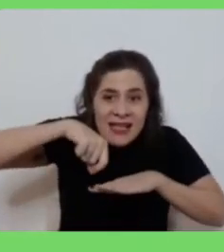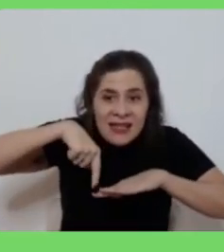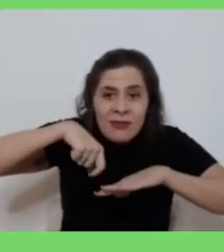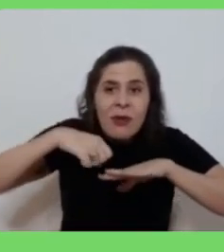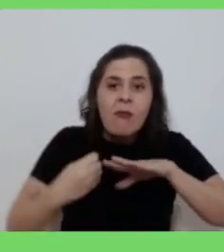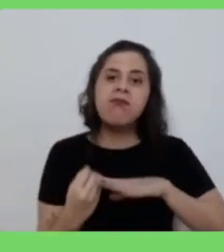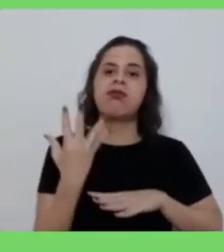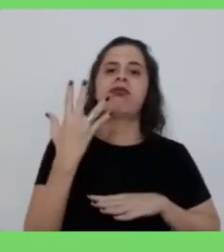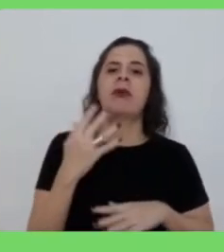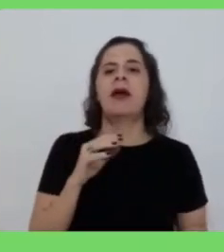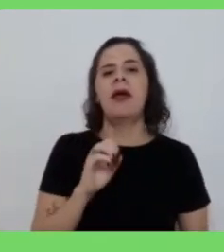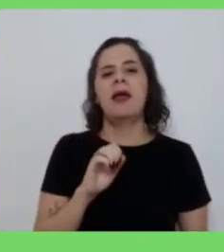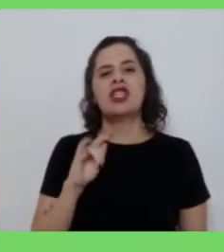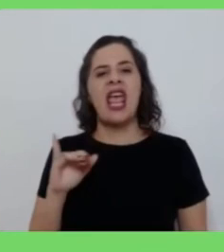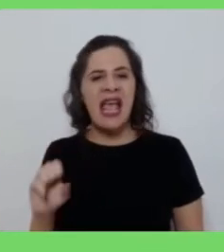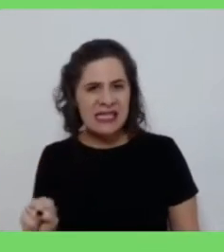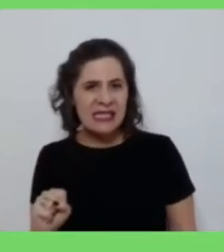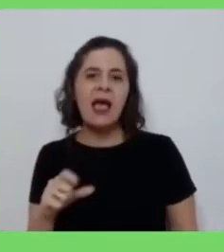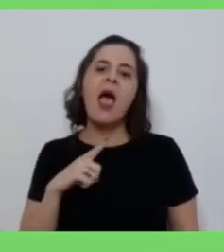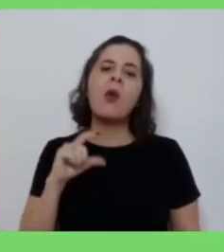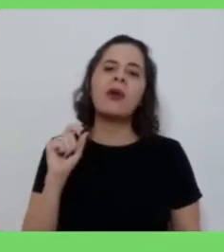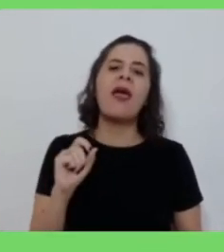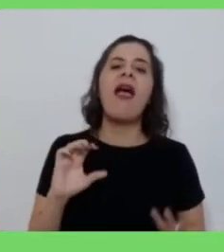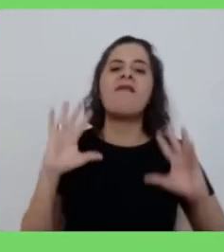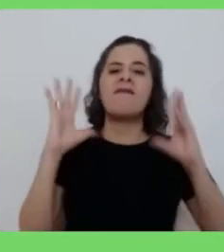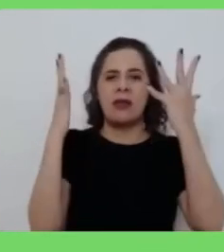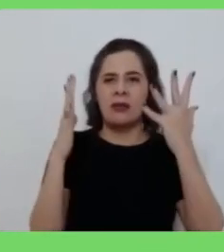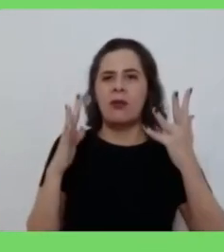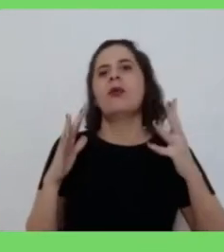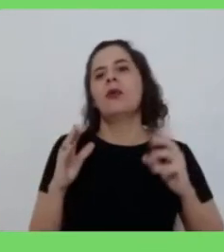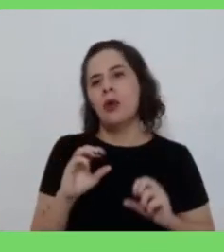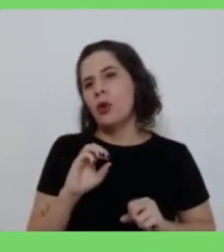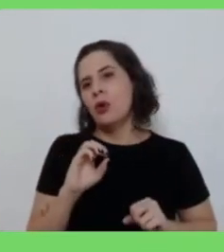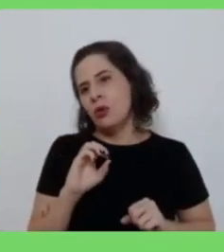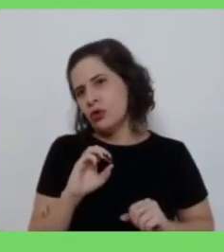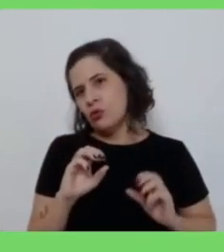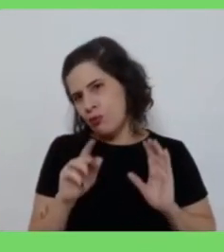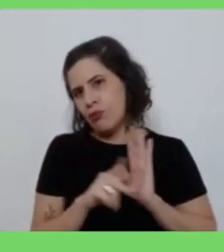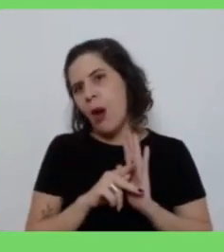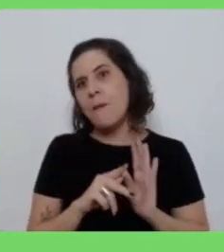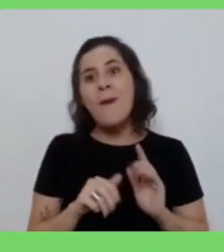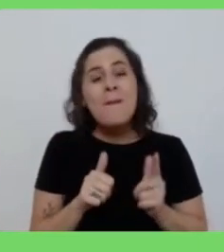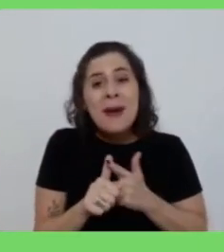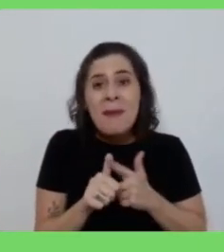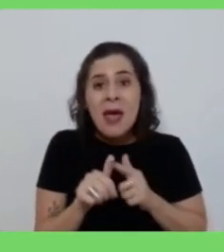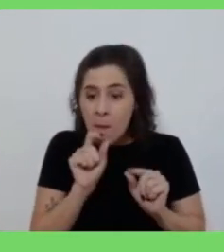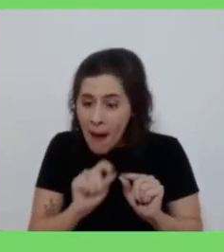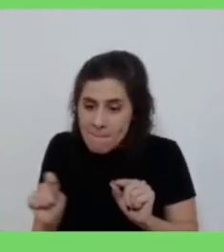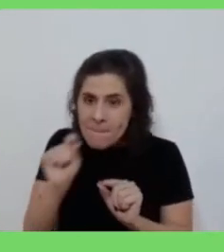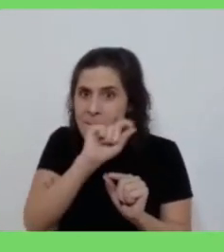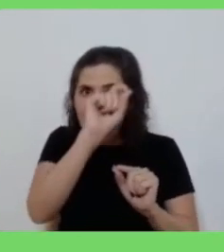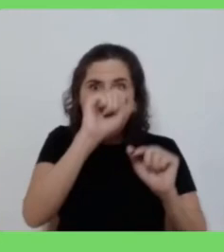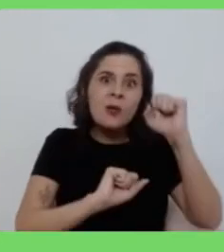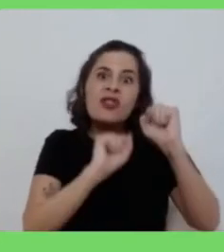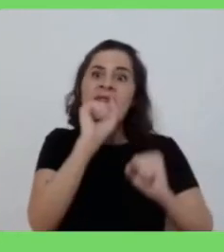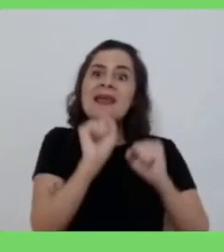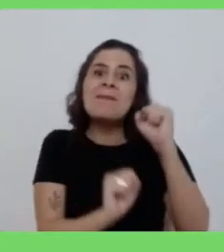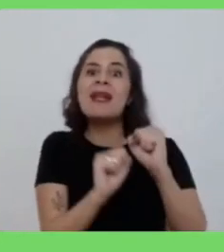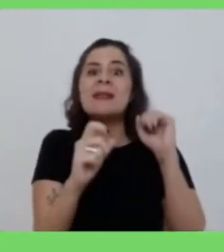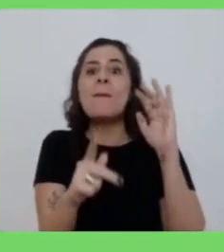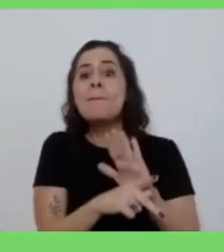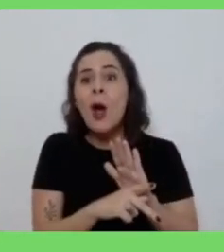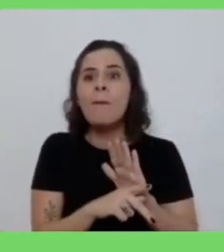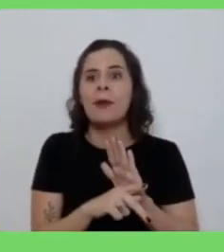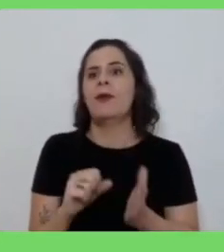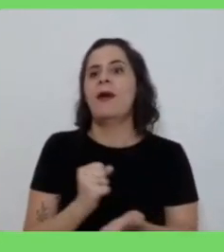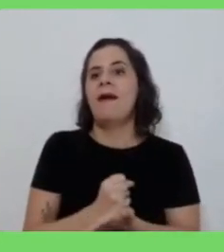BGS que é o evento Eletronic Game Show e o primeiro mapeamento da indústria de games do Brasil né Erica as pesquisas de